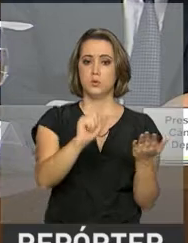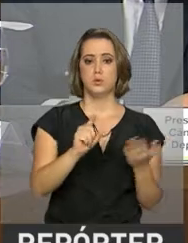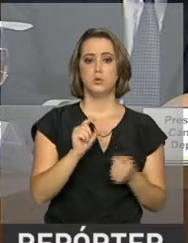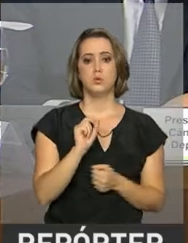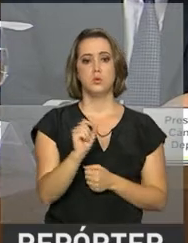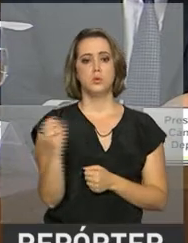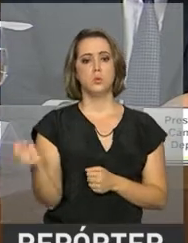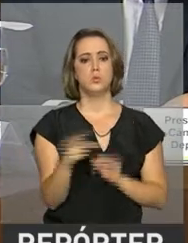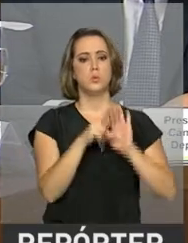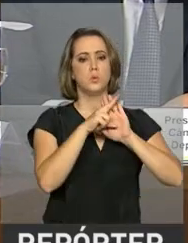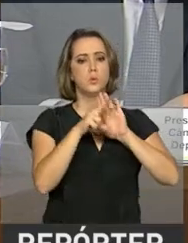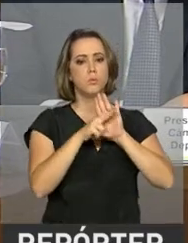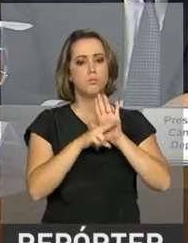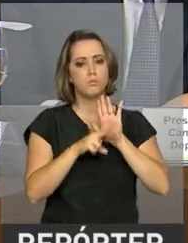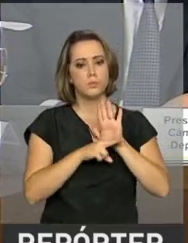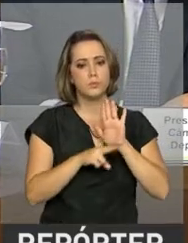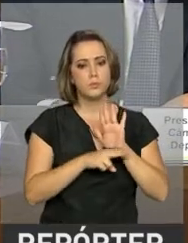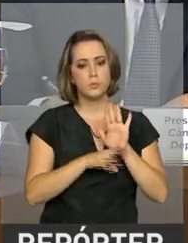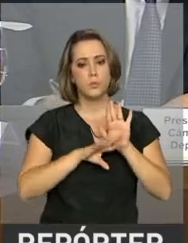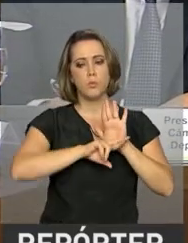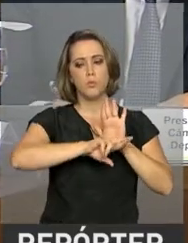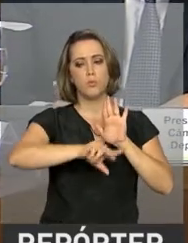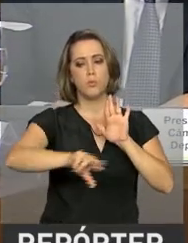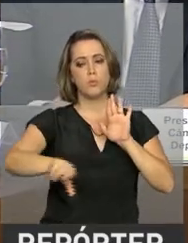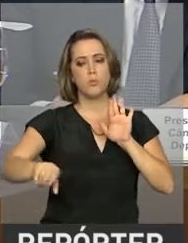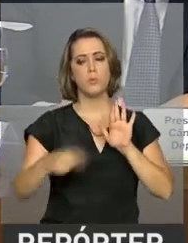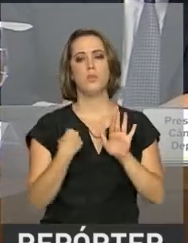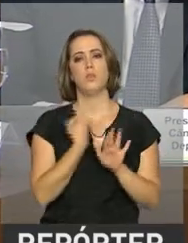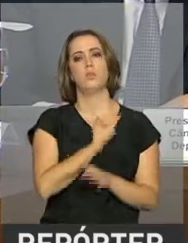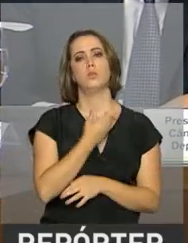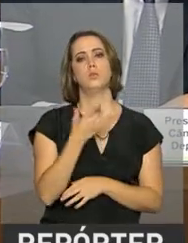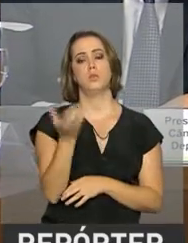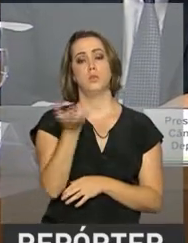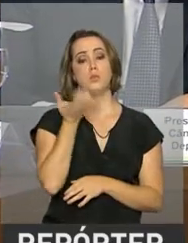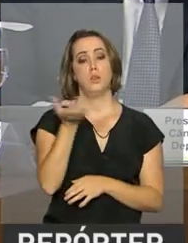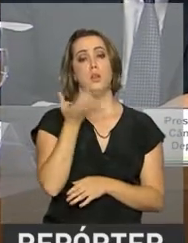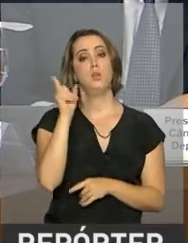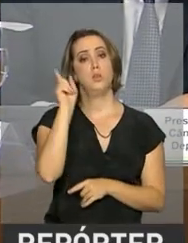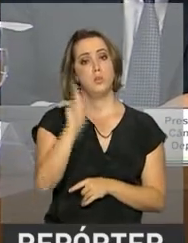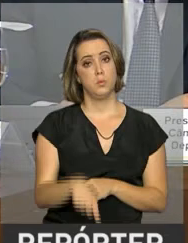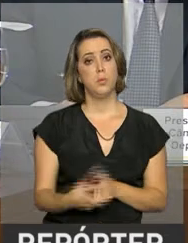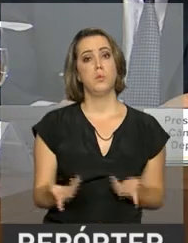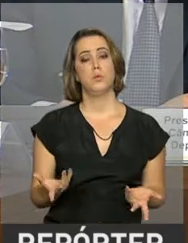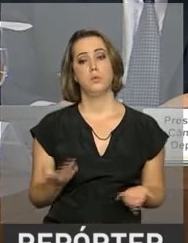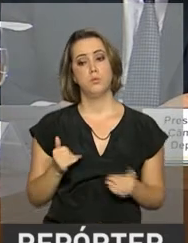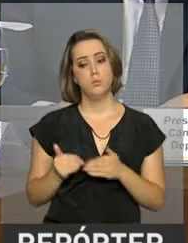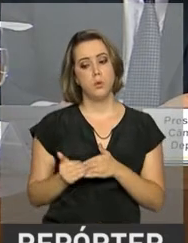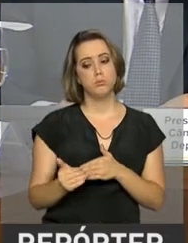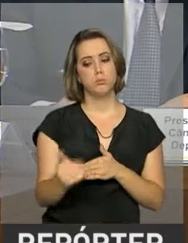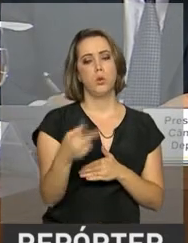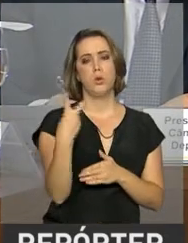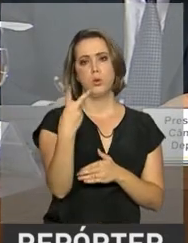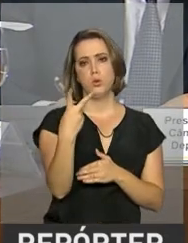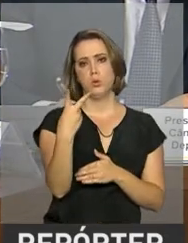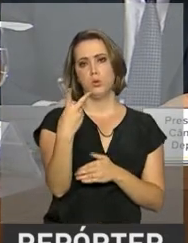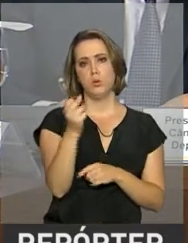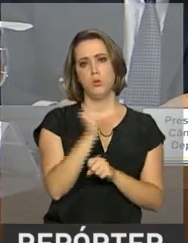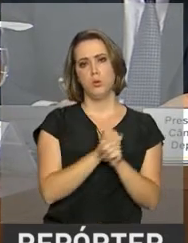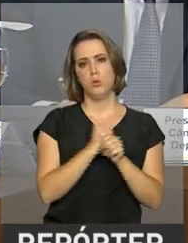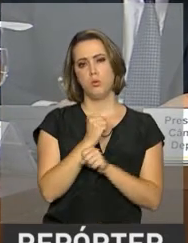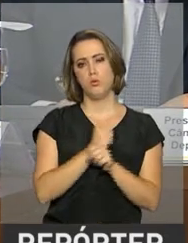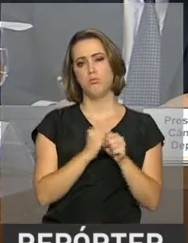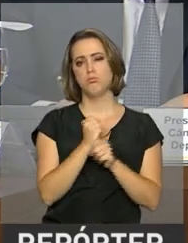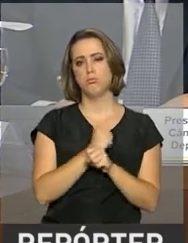reformista das reformas o que mais desejamos é precisamente ao longo desses dois anos